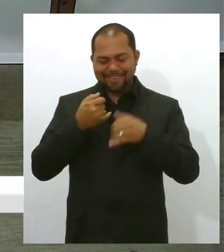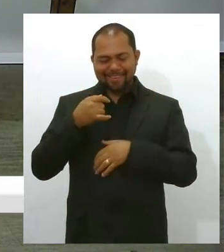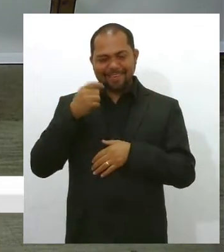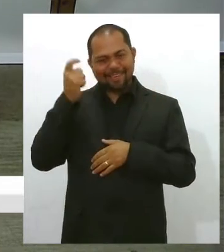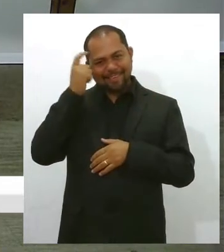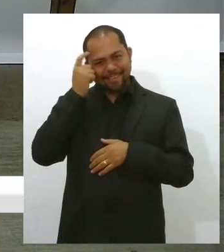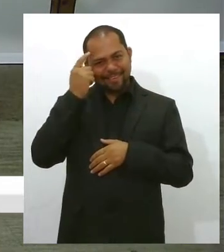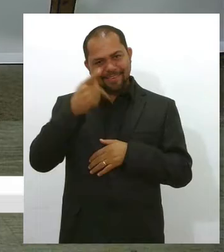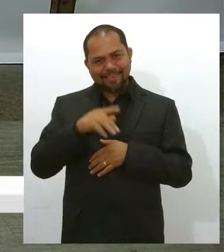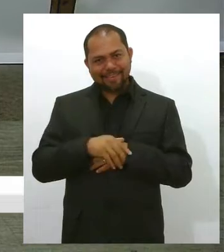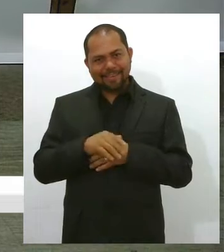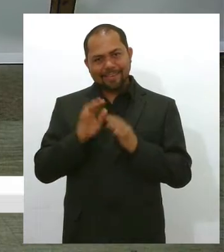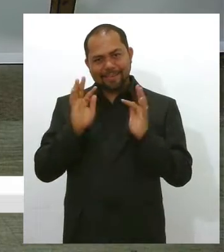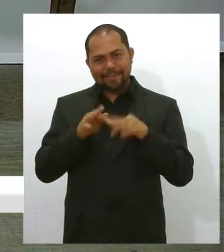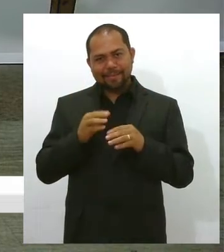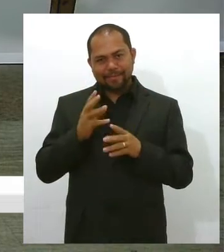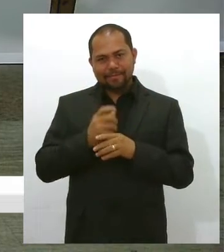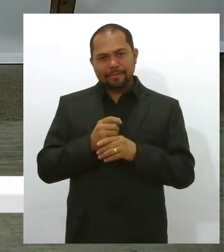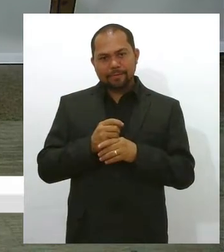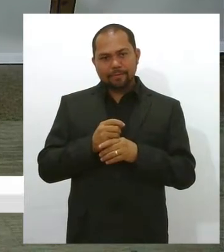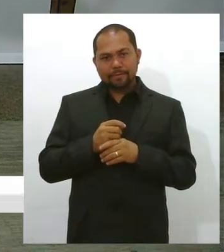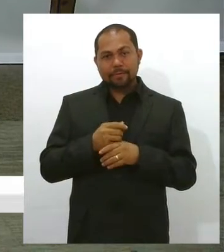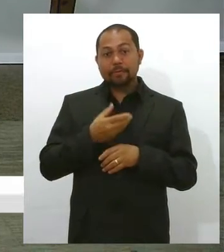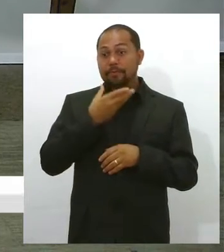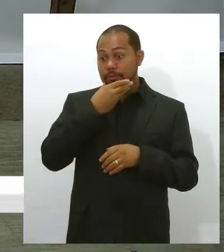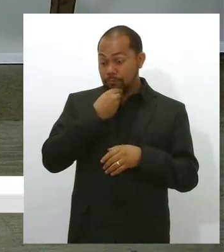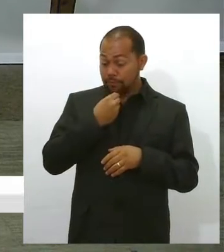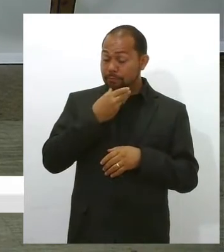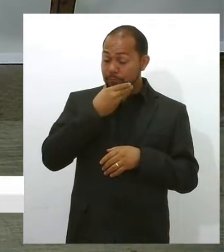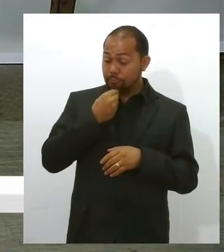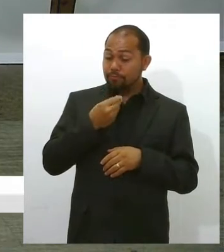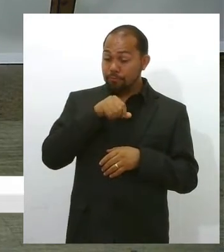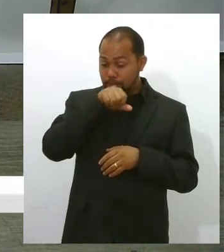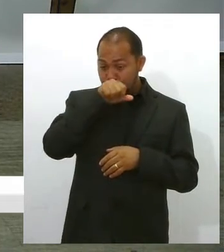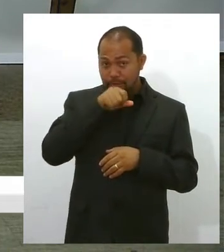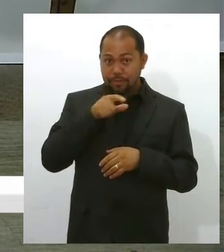contas vai ser pai de alguém que vai tocar o terror, né? No